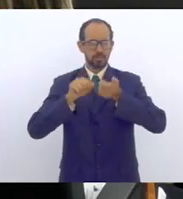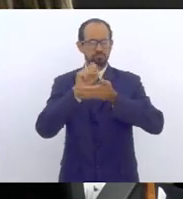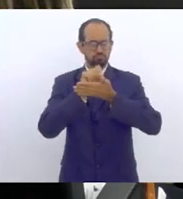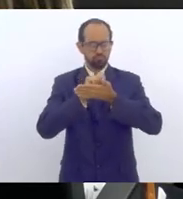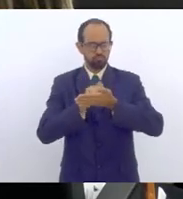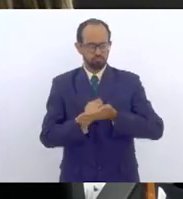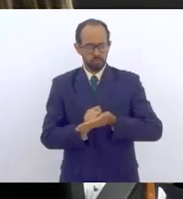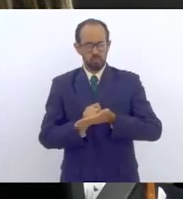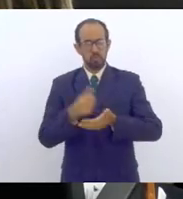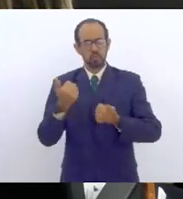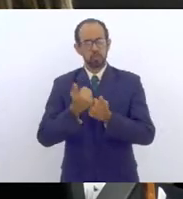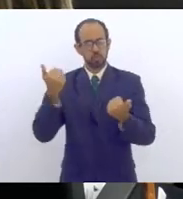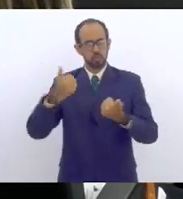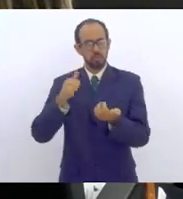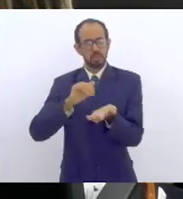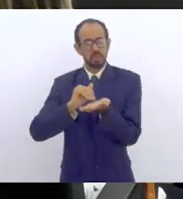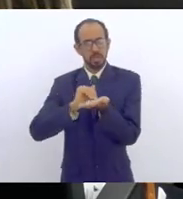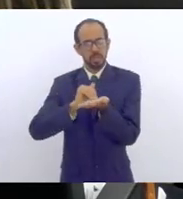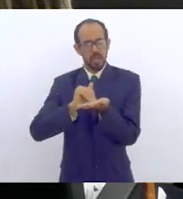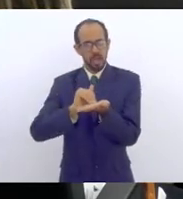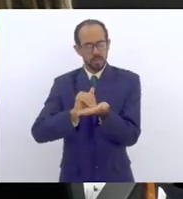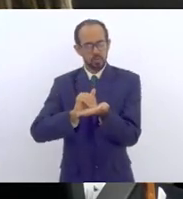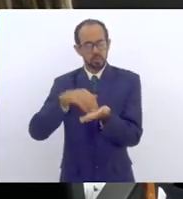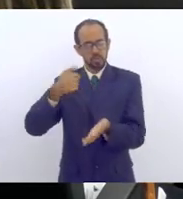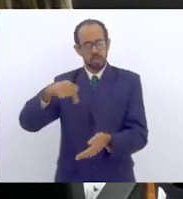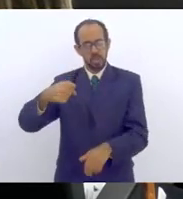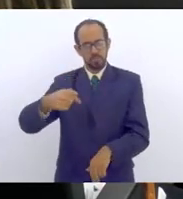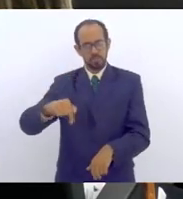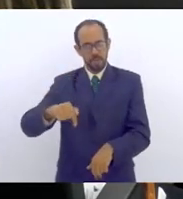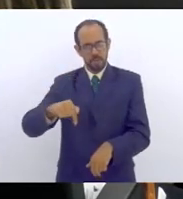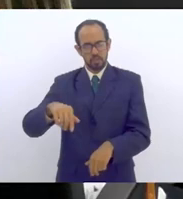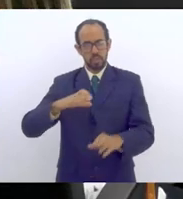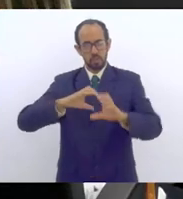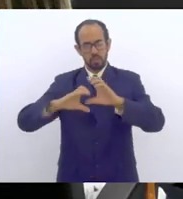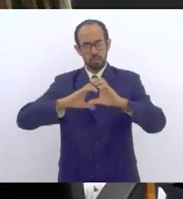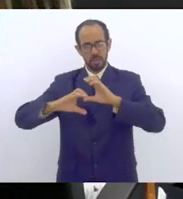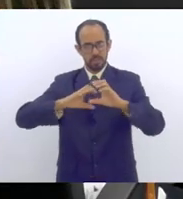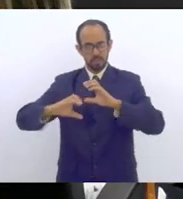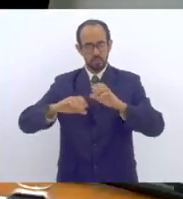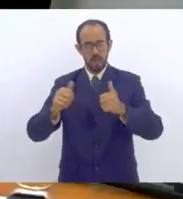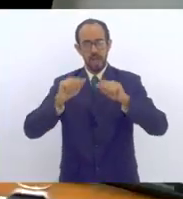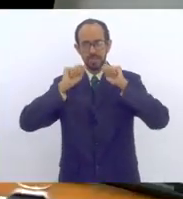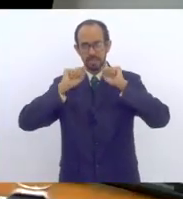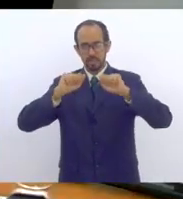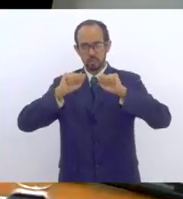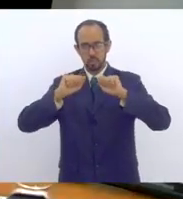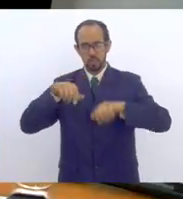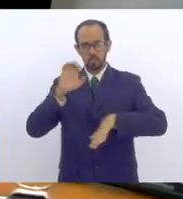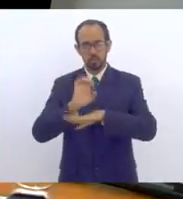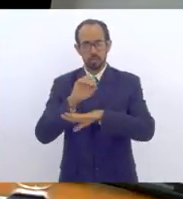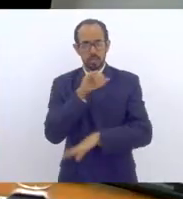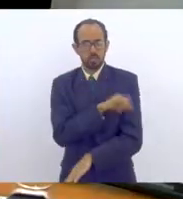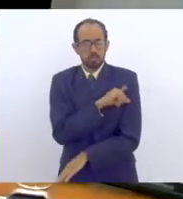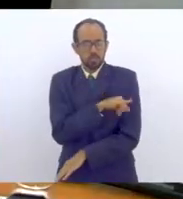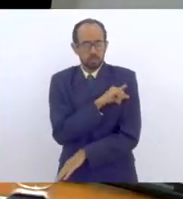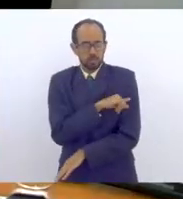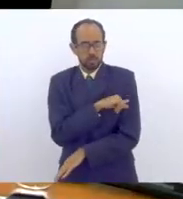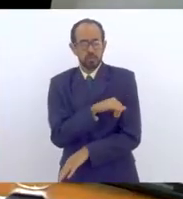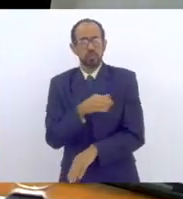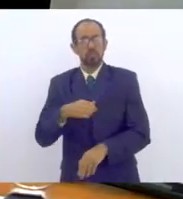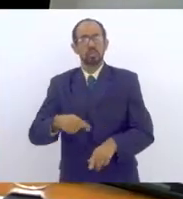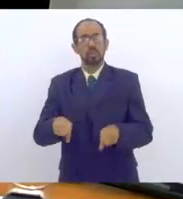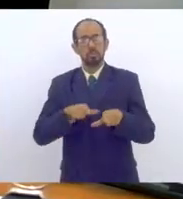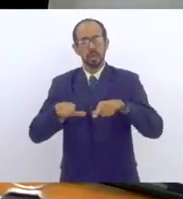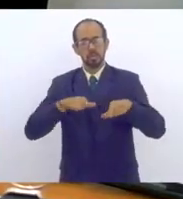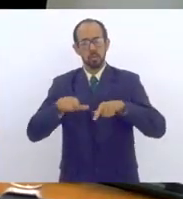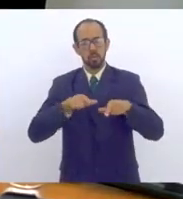Queimados as pessoas de comunicação na Assembleia Legislativa do Estado do Rio de Janeiro e também atuou como repórter nas rádios